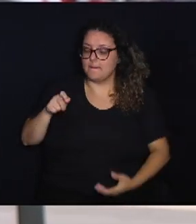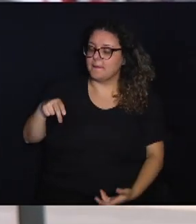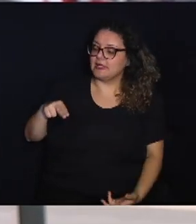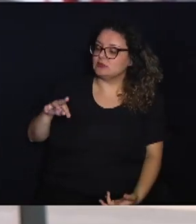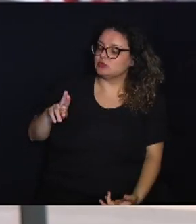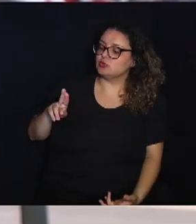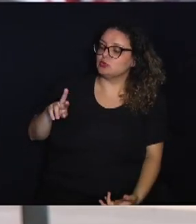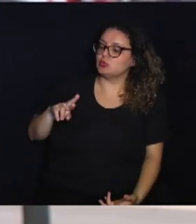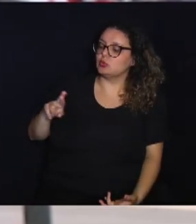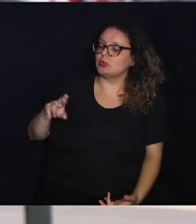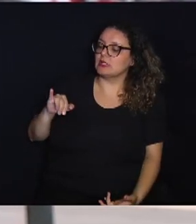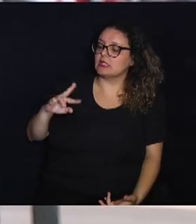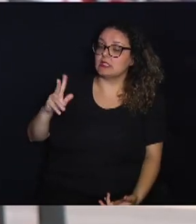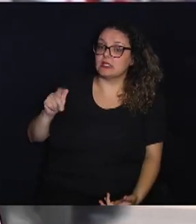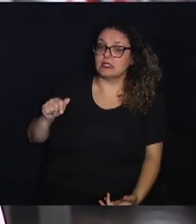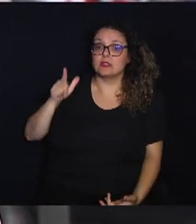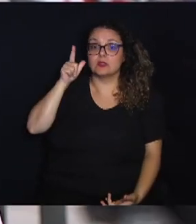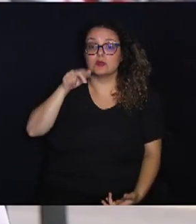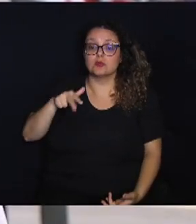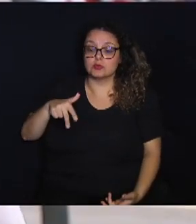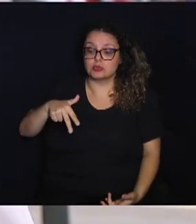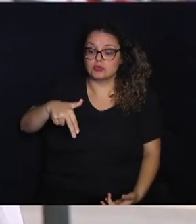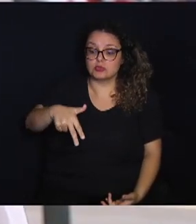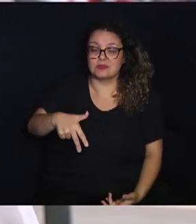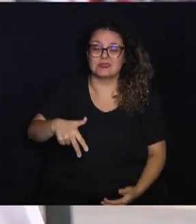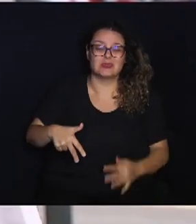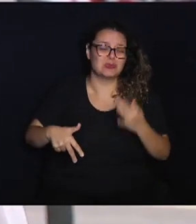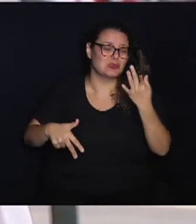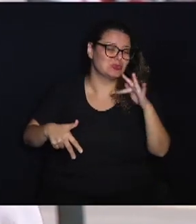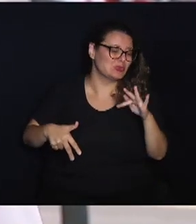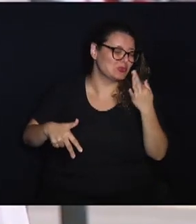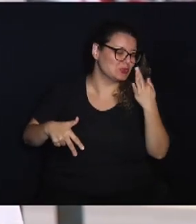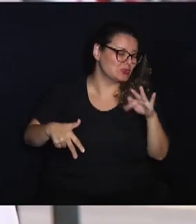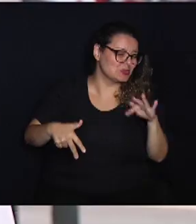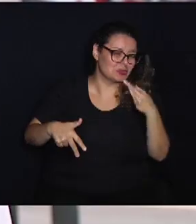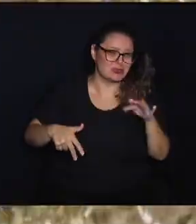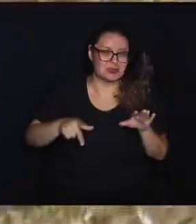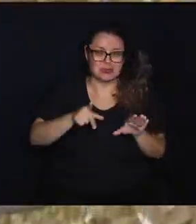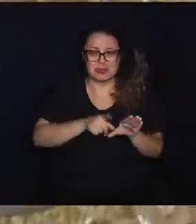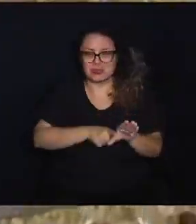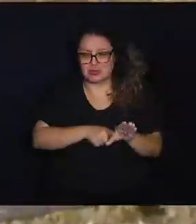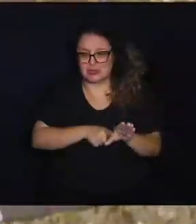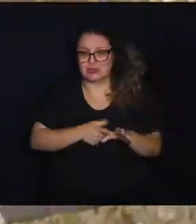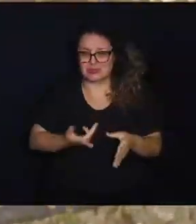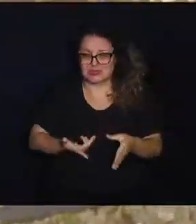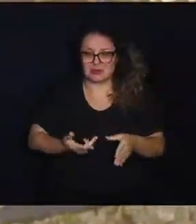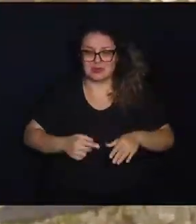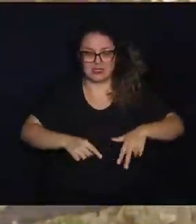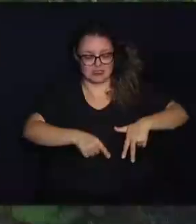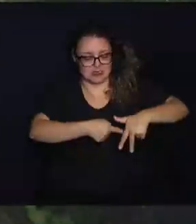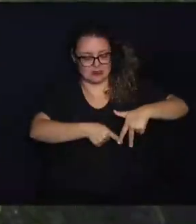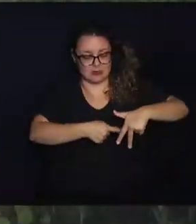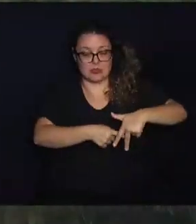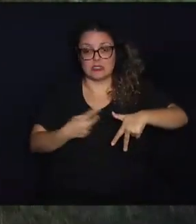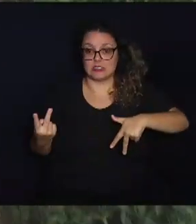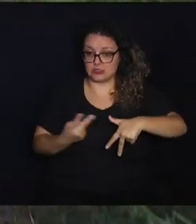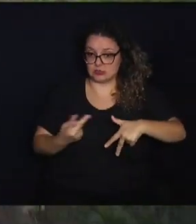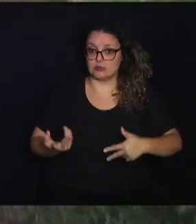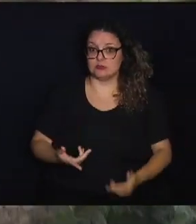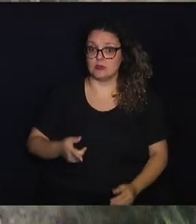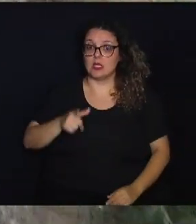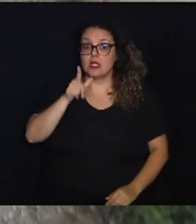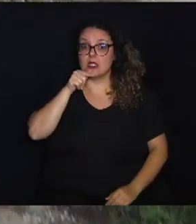que a pessoa mal consegue andar de dor na batata da perna, das duas pernas. Além da água da chuva, é preciso cuidar